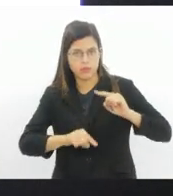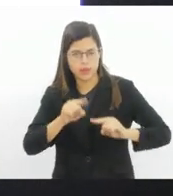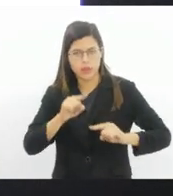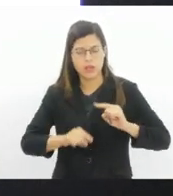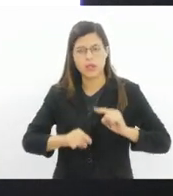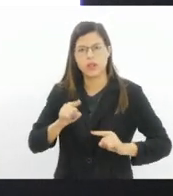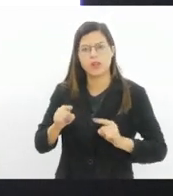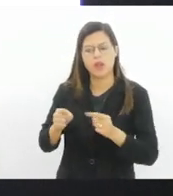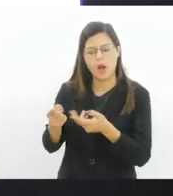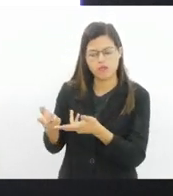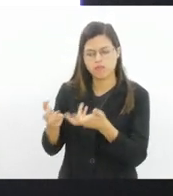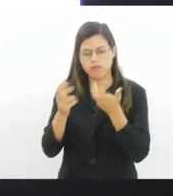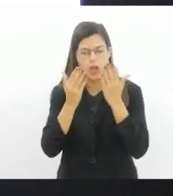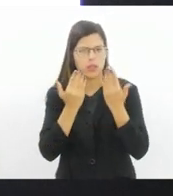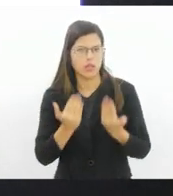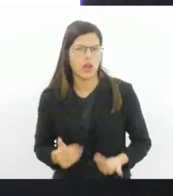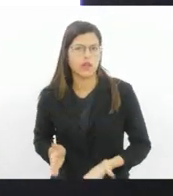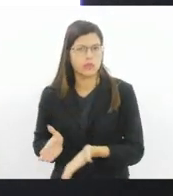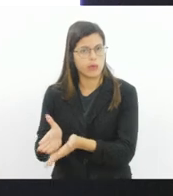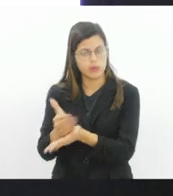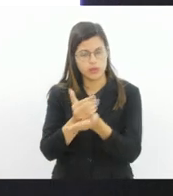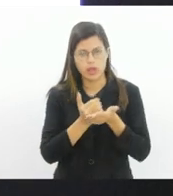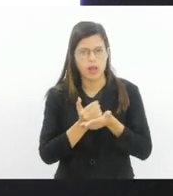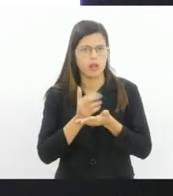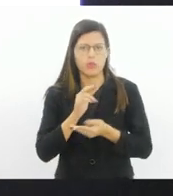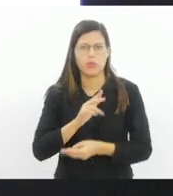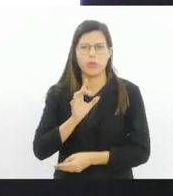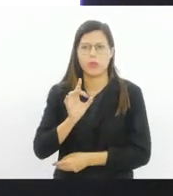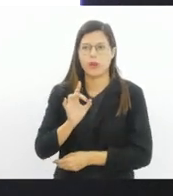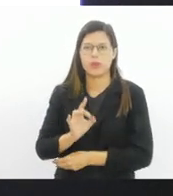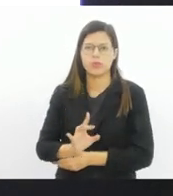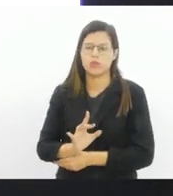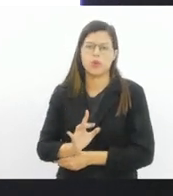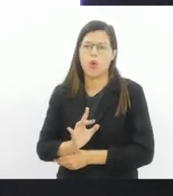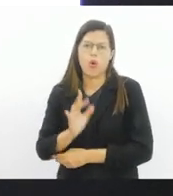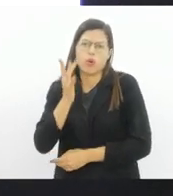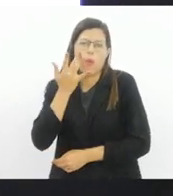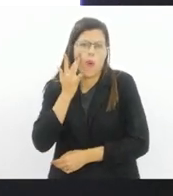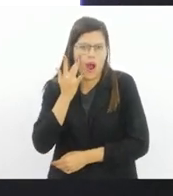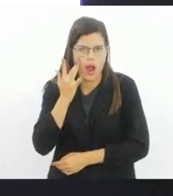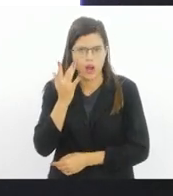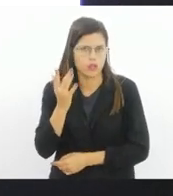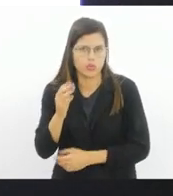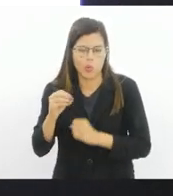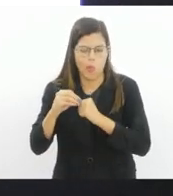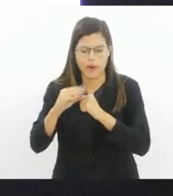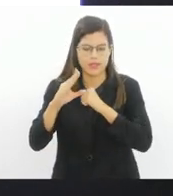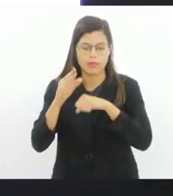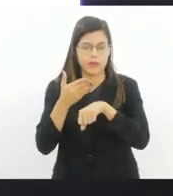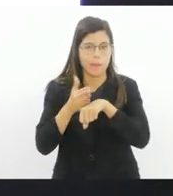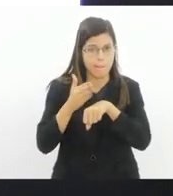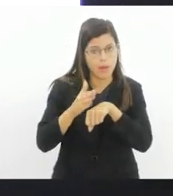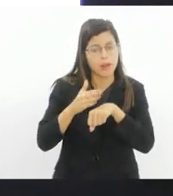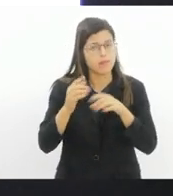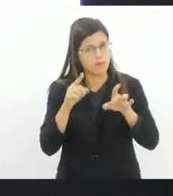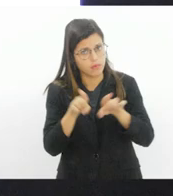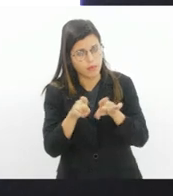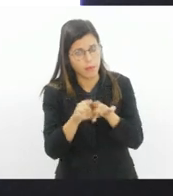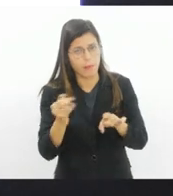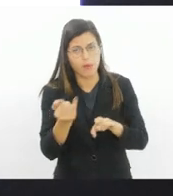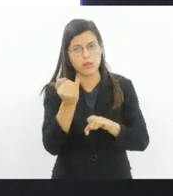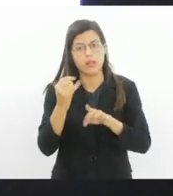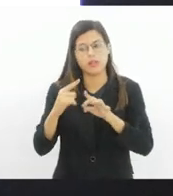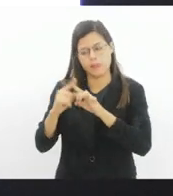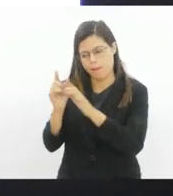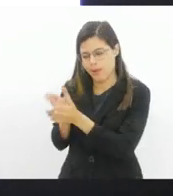as evidências, de acordo com os dados, e não a partir do nosso senso comum, do nosso conhecimento prático, que também é importante, mas